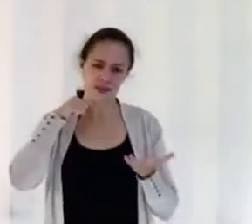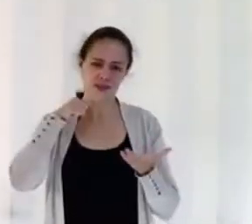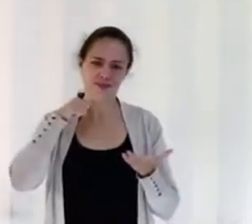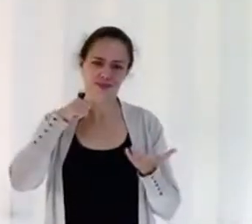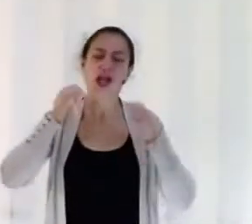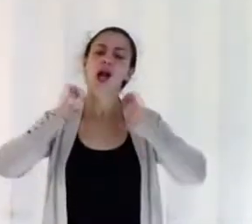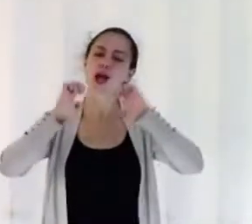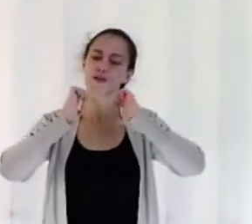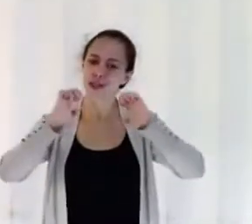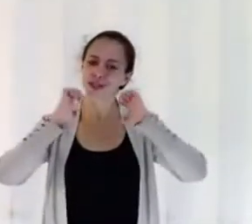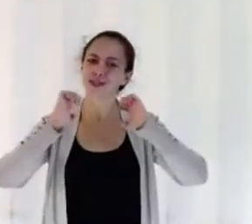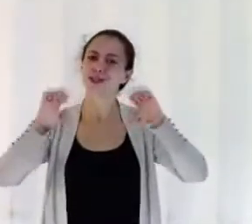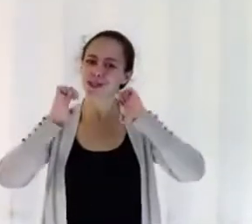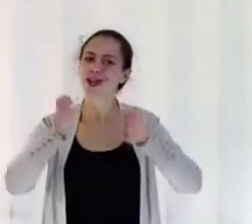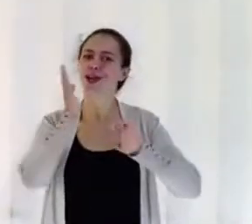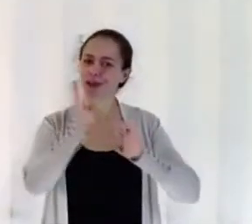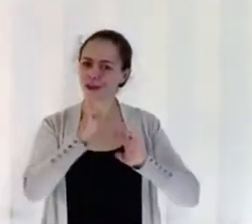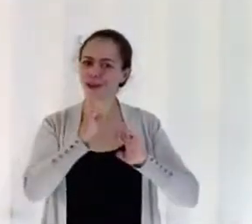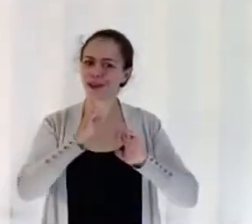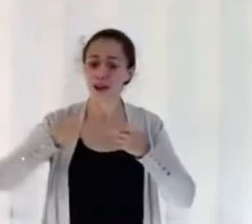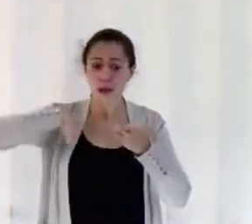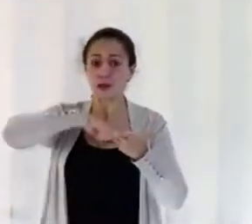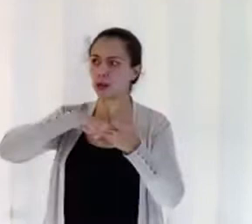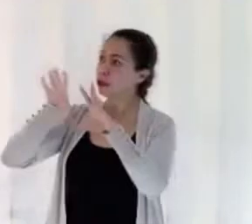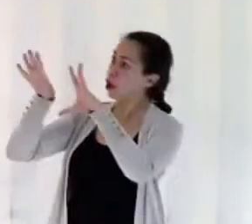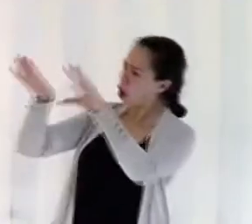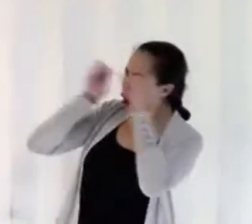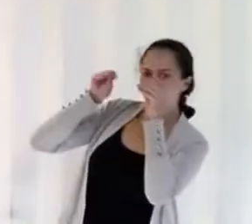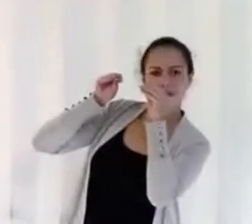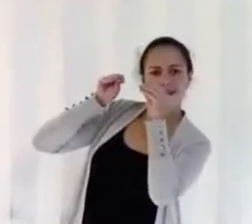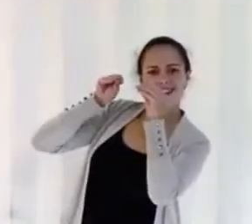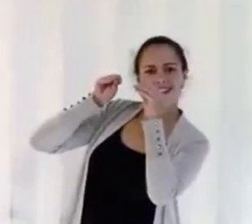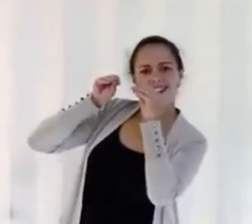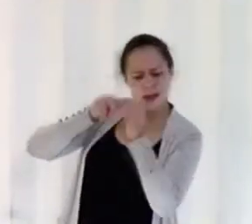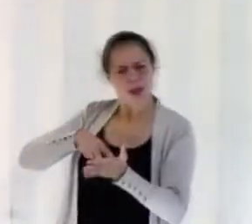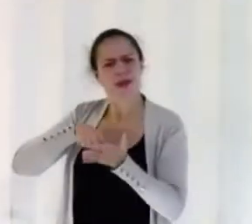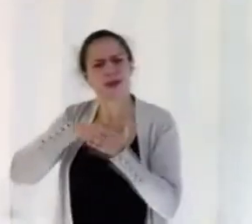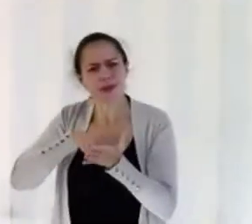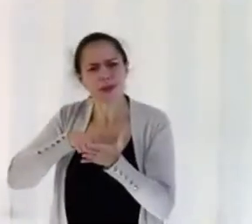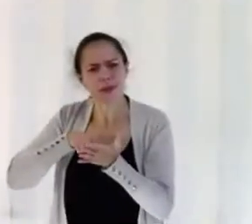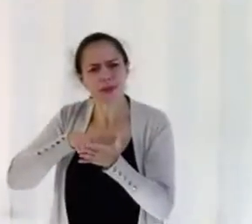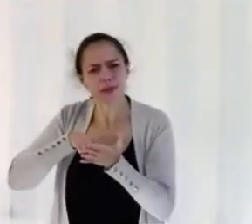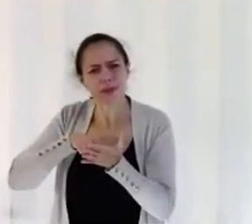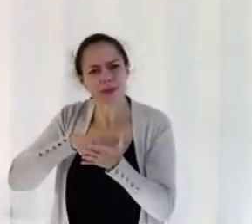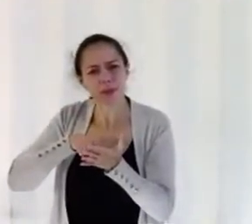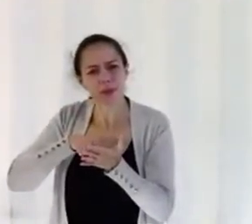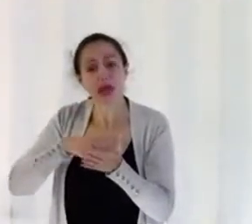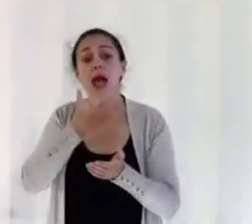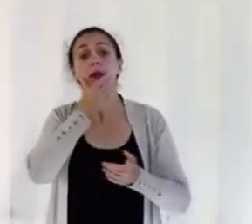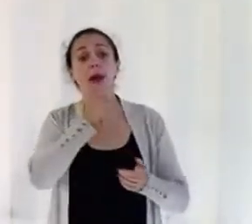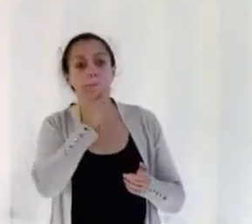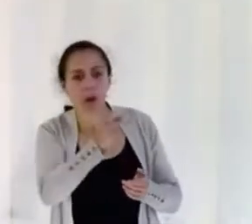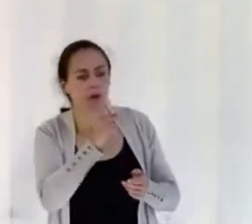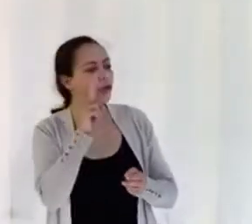Cristo é uma mensagem segura a todos nós. E essa mensagem segura é confirmada pelos apóstolos,